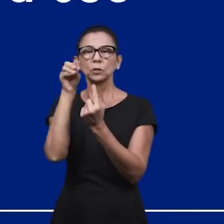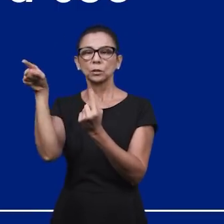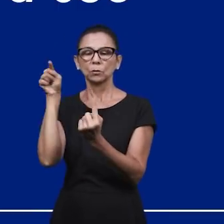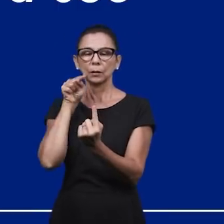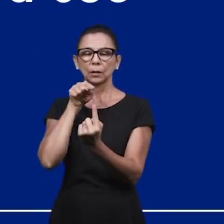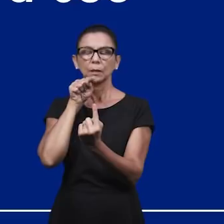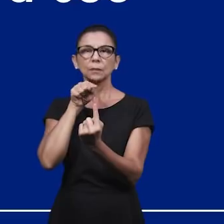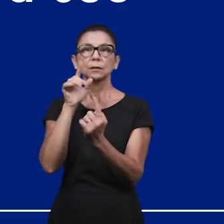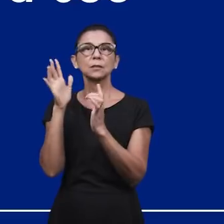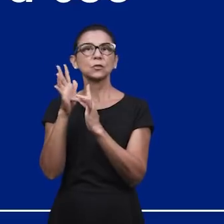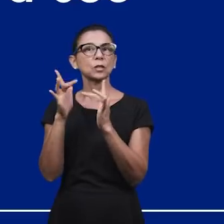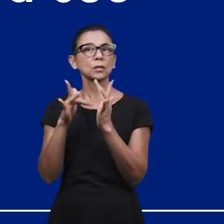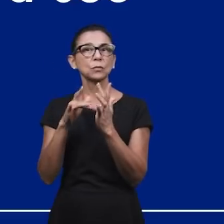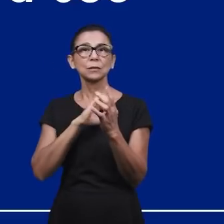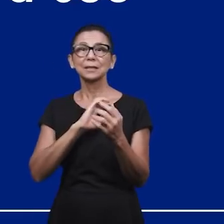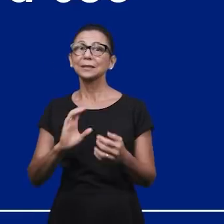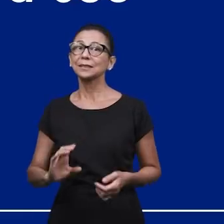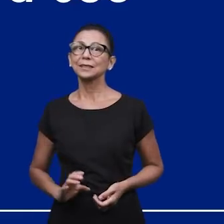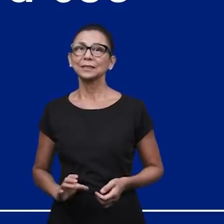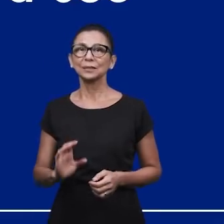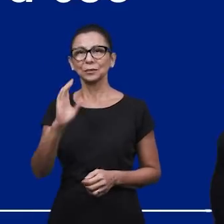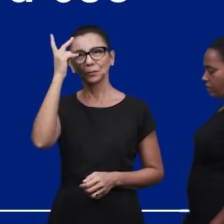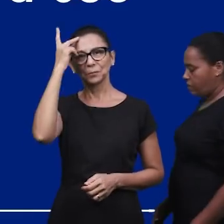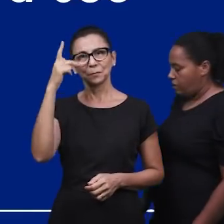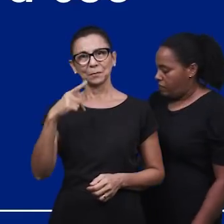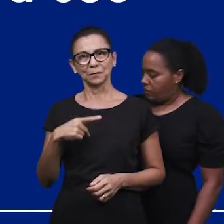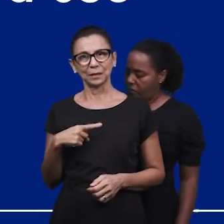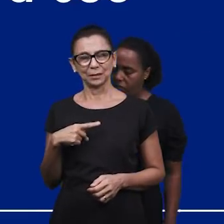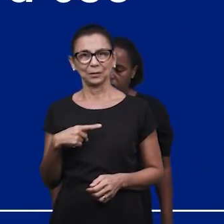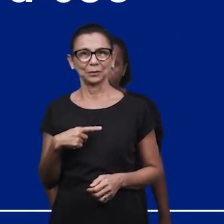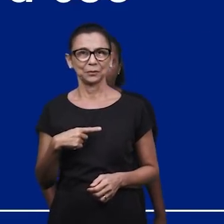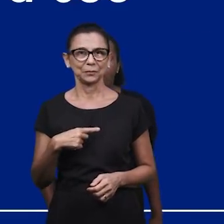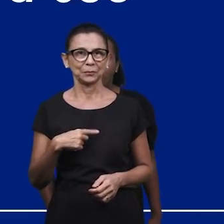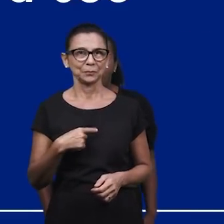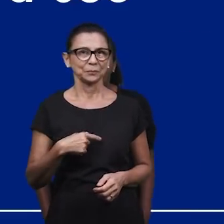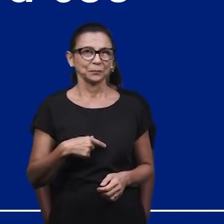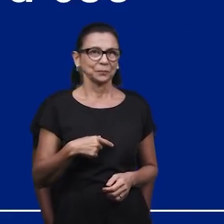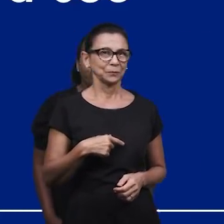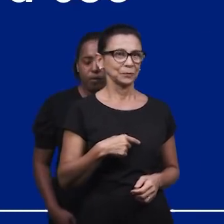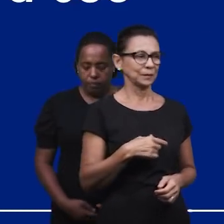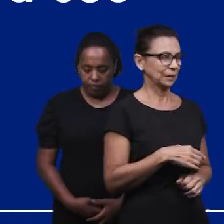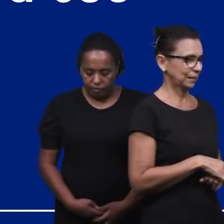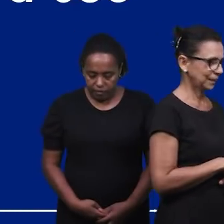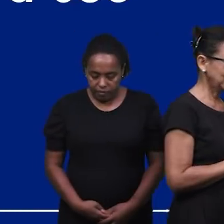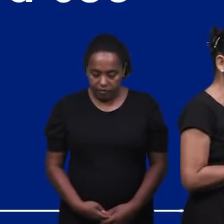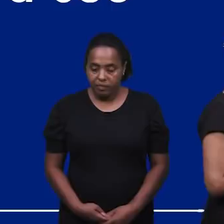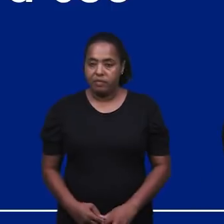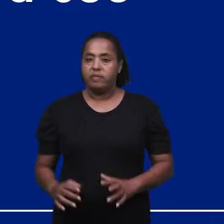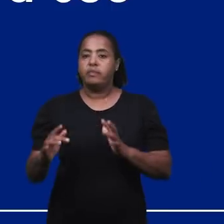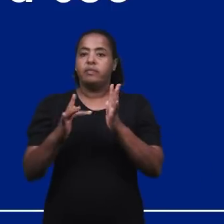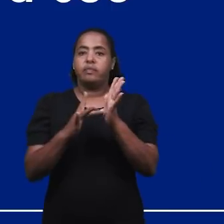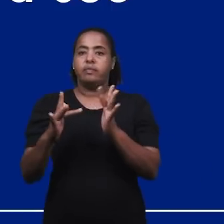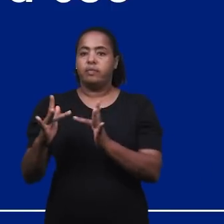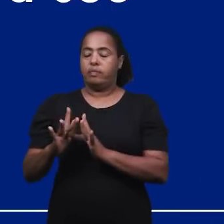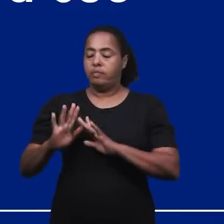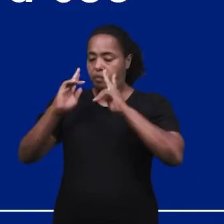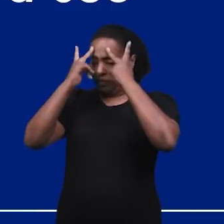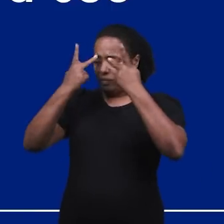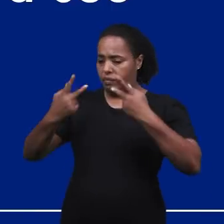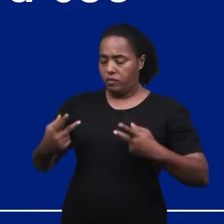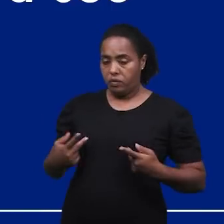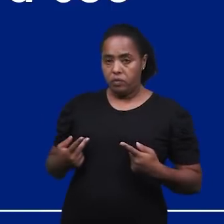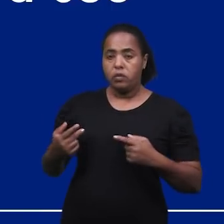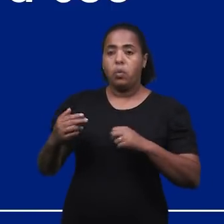os homens, Jesus Cristo, homem, olha só a expressão, Homem. o qual se deu a si mesmo em preço